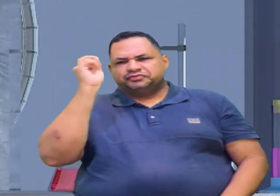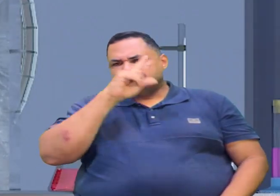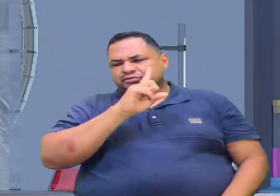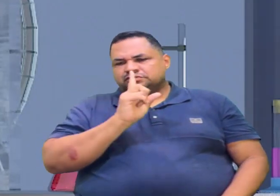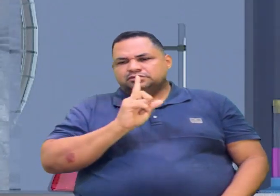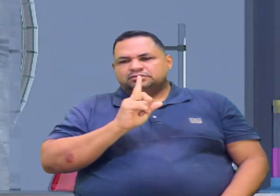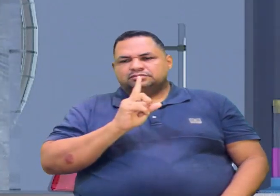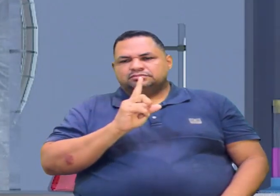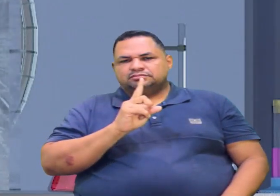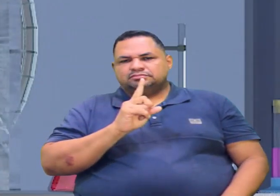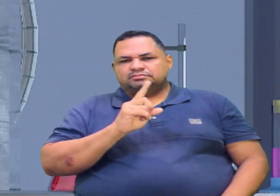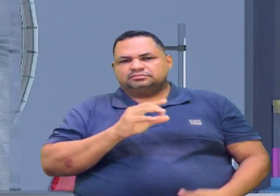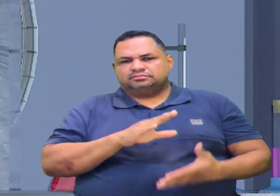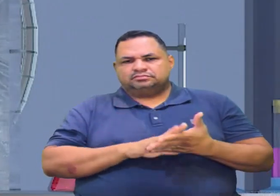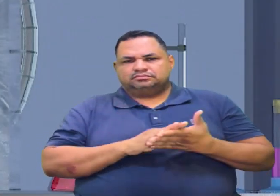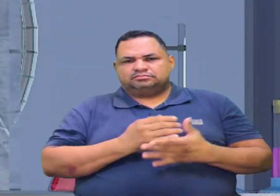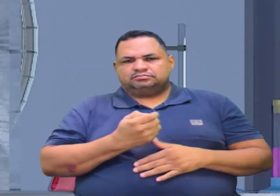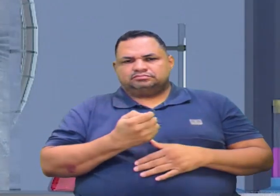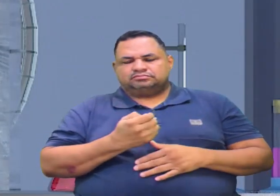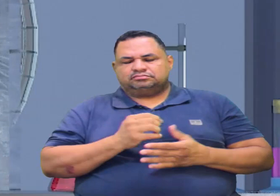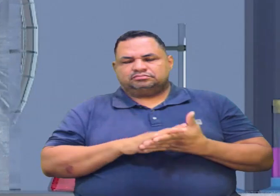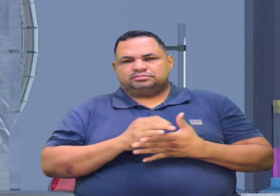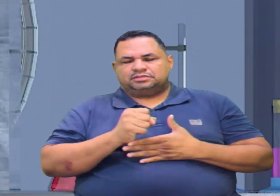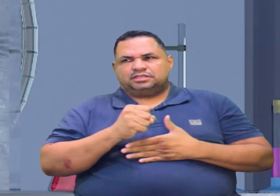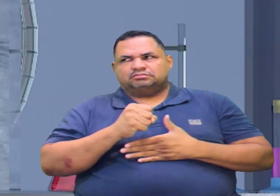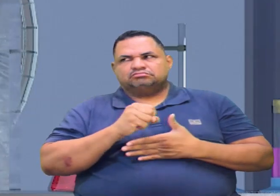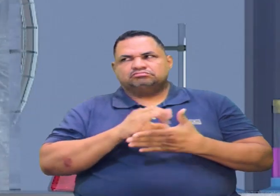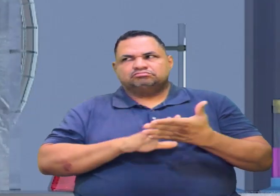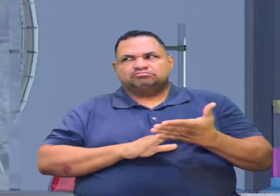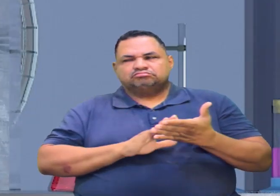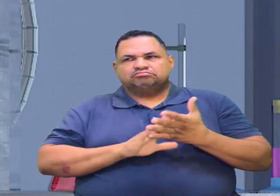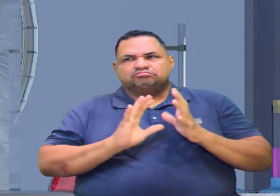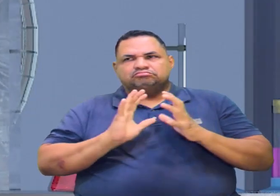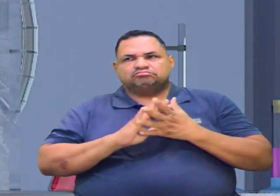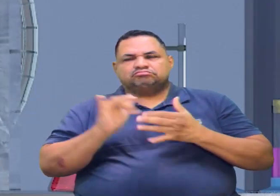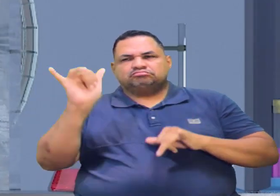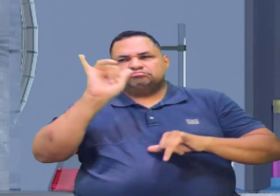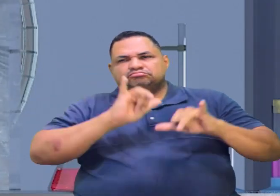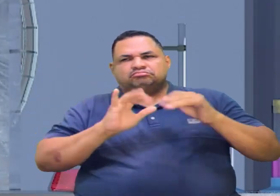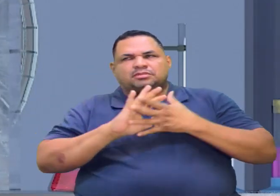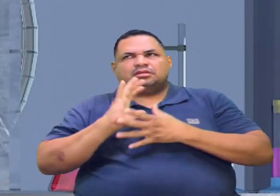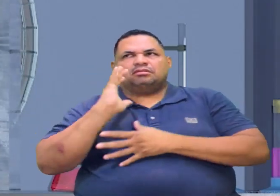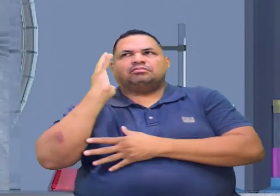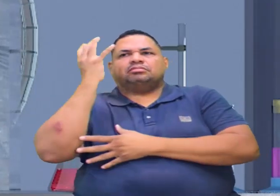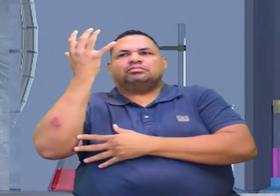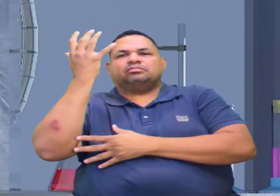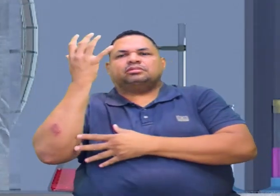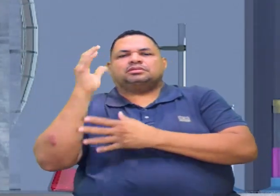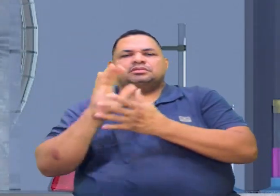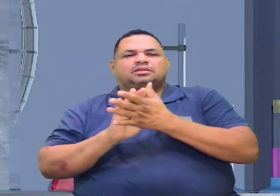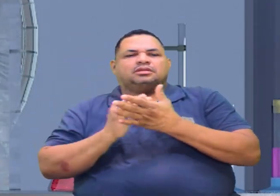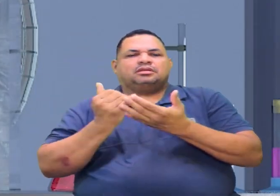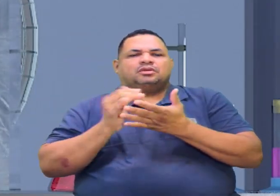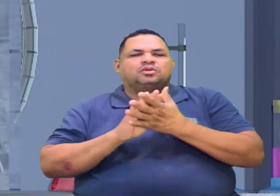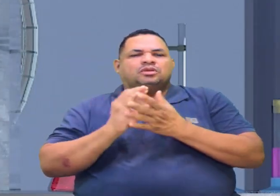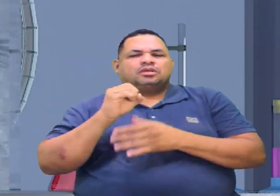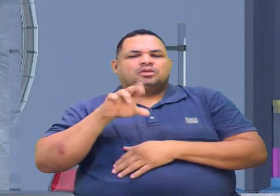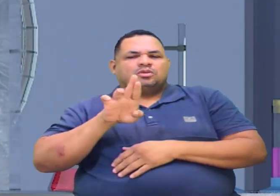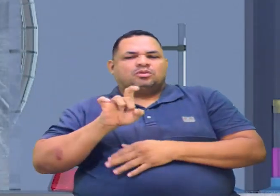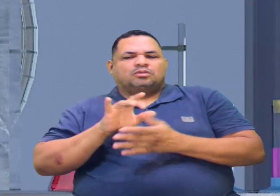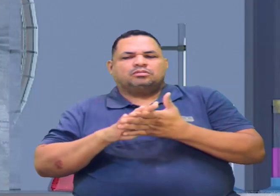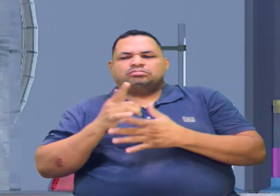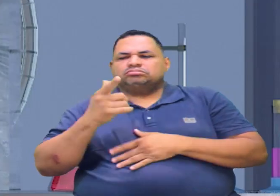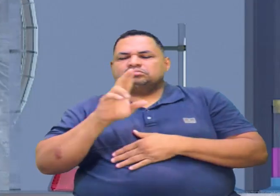complexas. Boa parte de questões de química ambiental e química orgânica, quando não tem que dar nomes